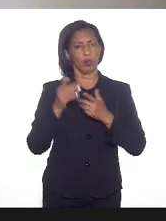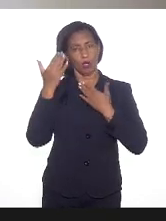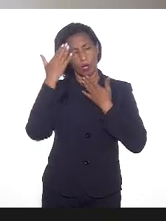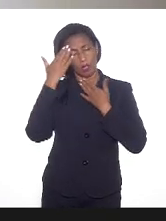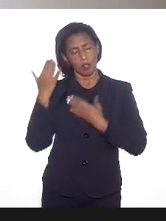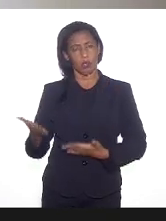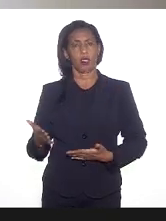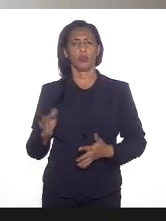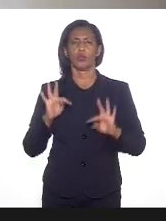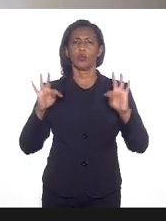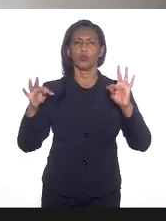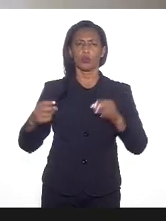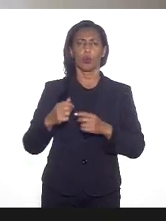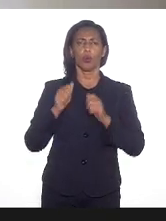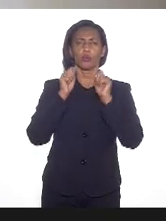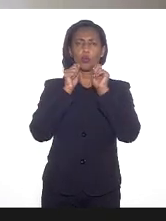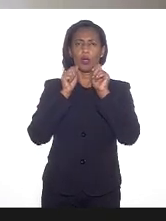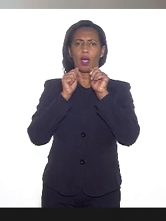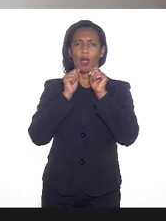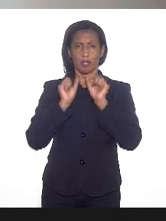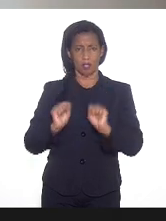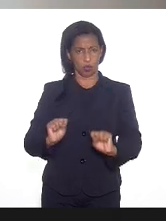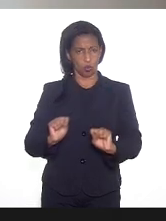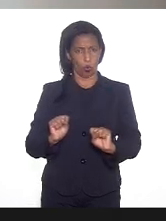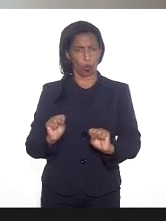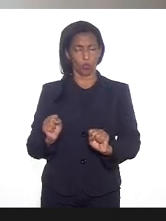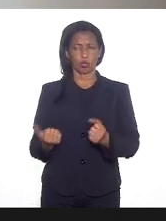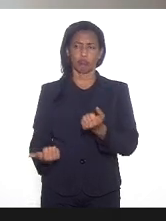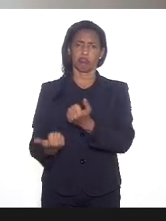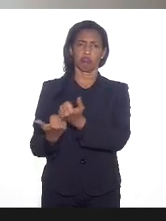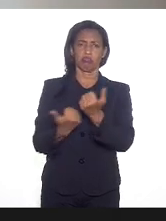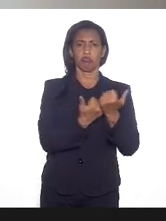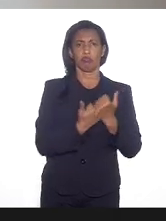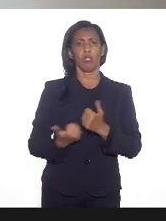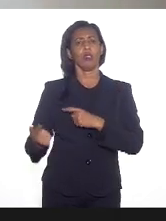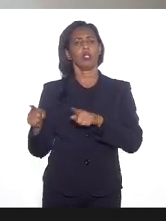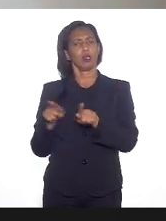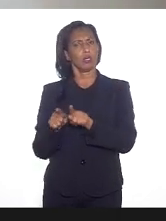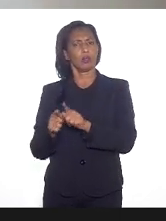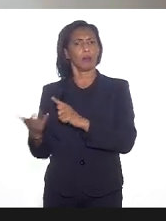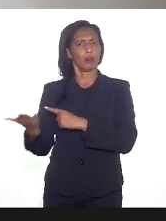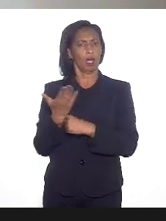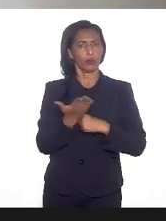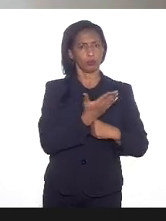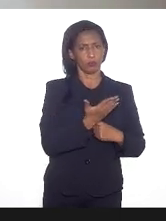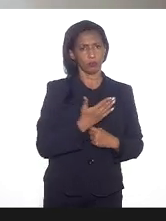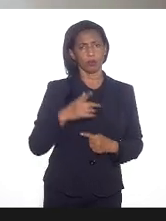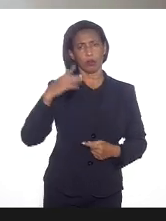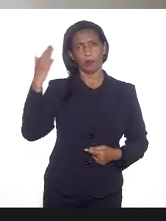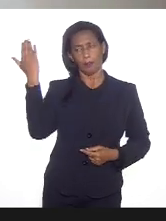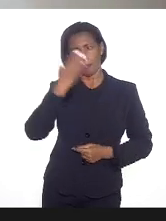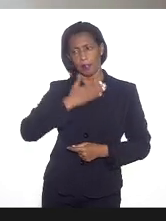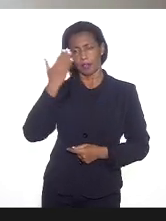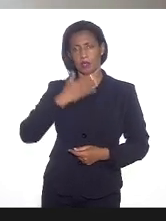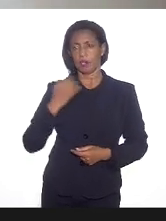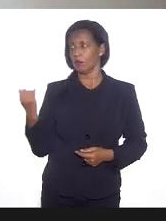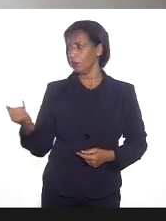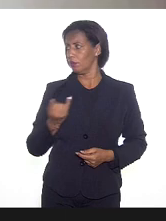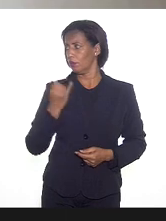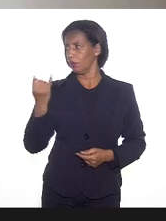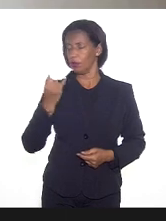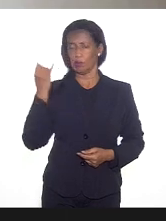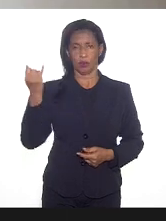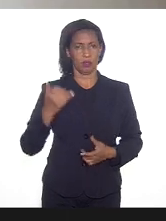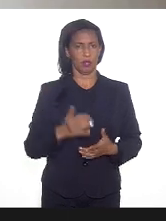dos parlamentares, né, a minha assessoria, né, que também esteve muito presente, foi parte muito importante desses